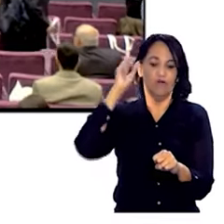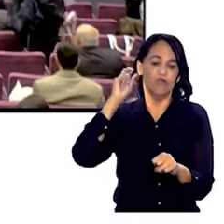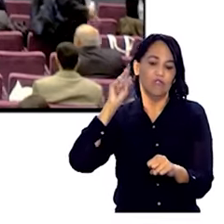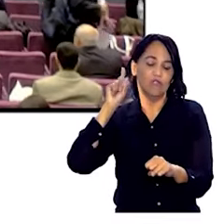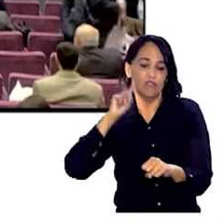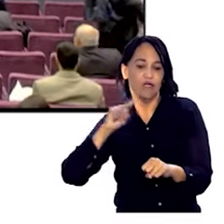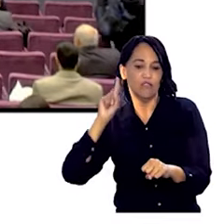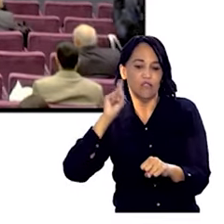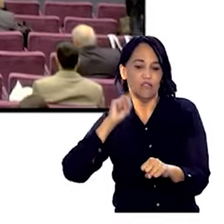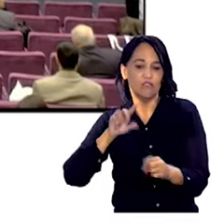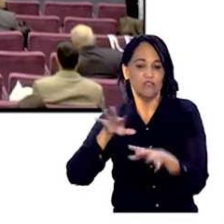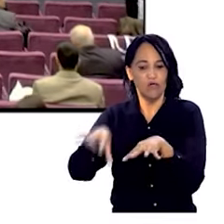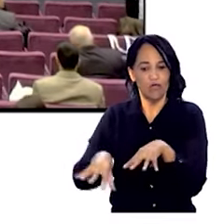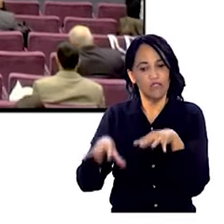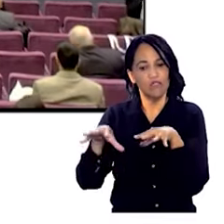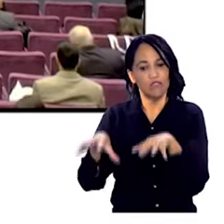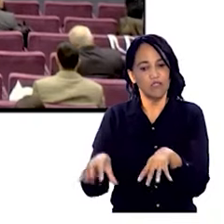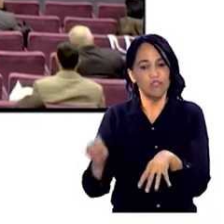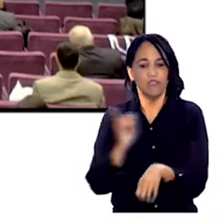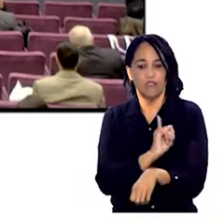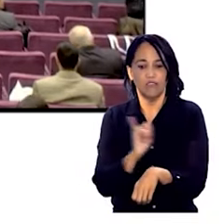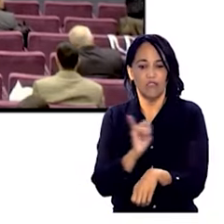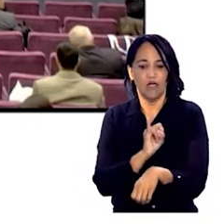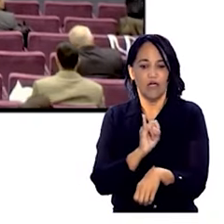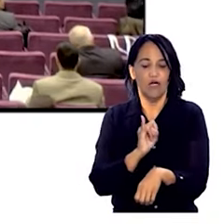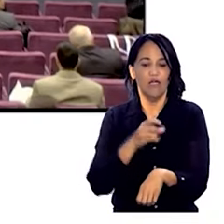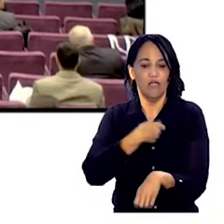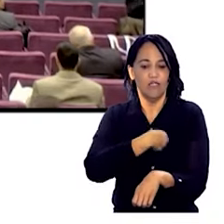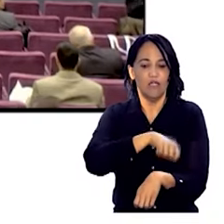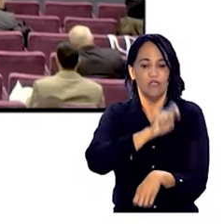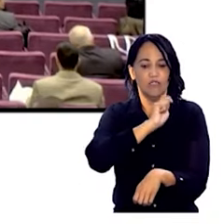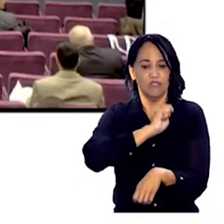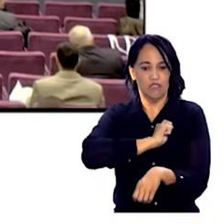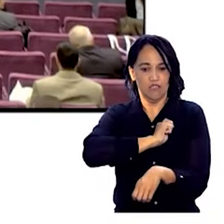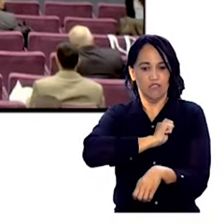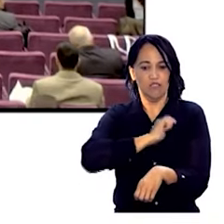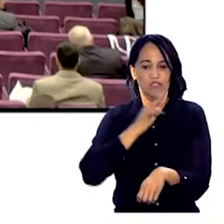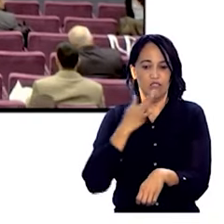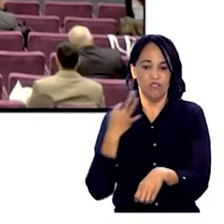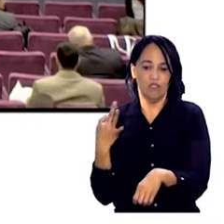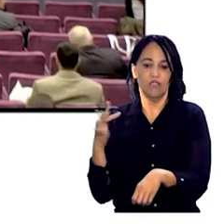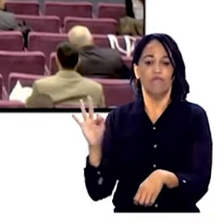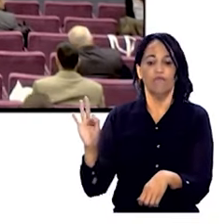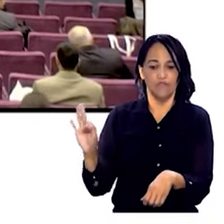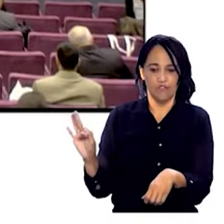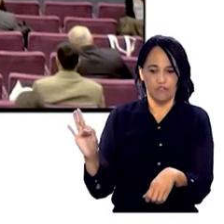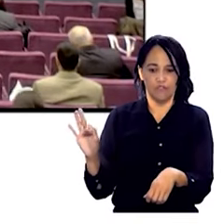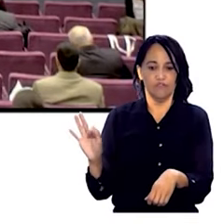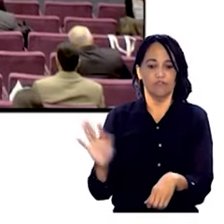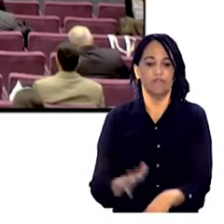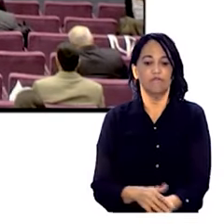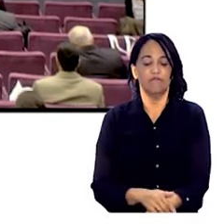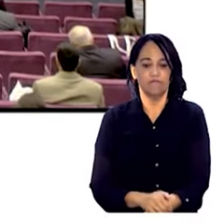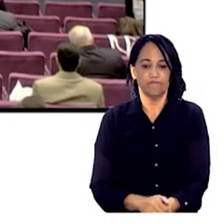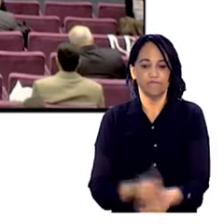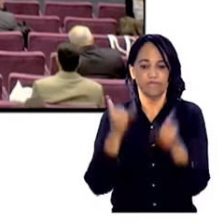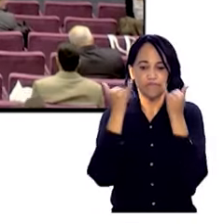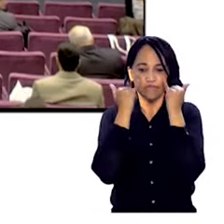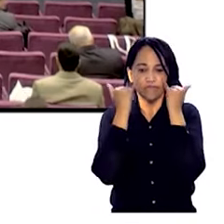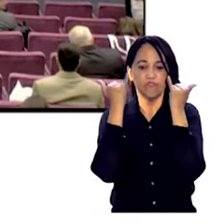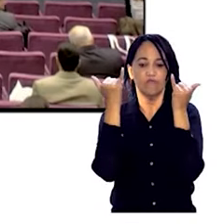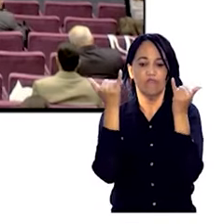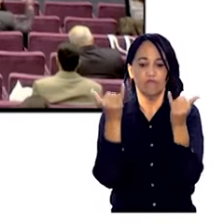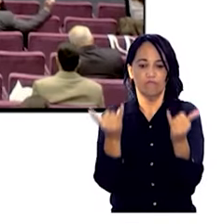Itália da Espanha e da França informamos que os participantes